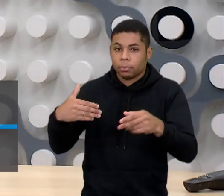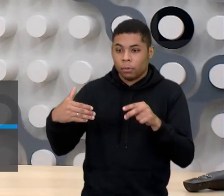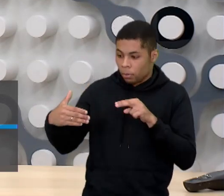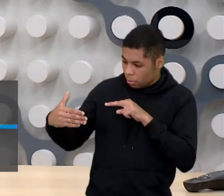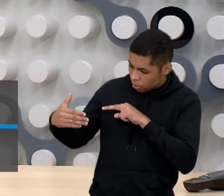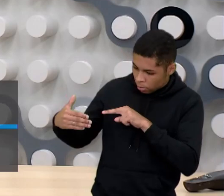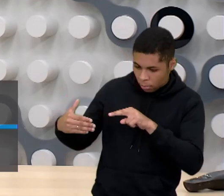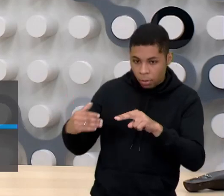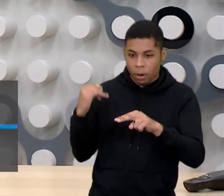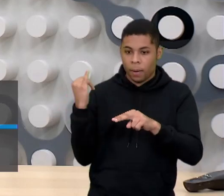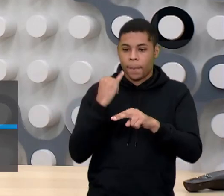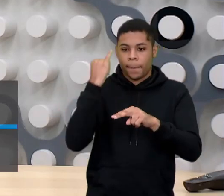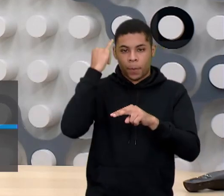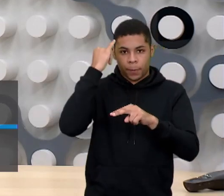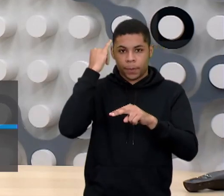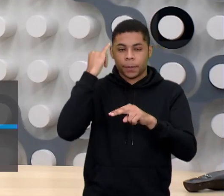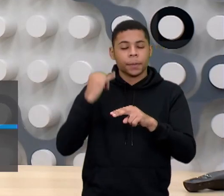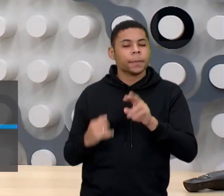na pirâmide? Nós